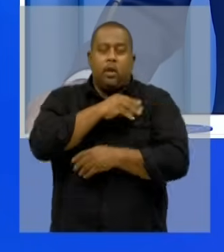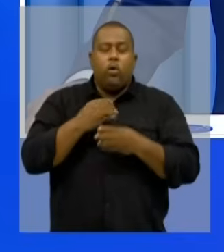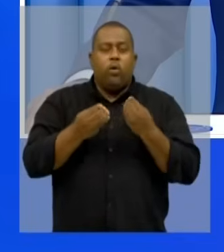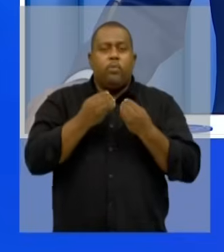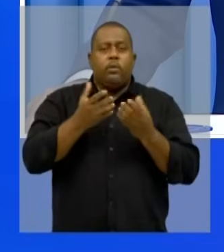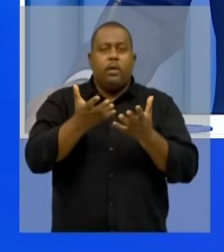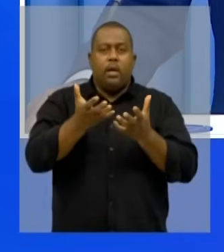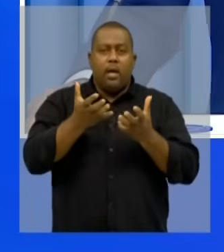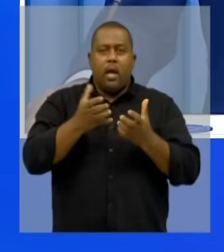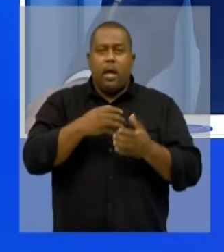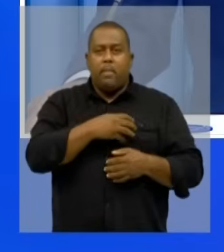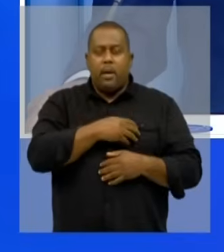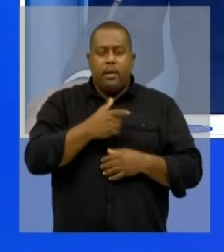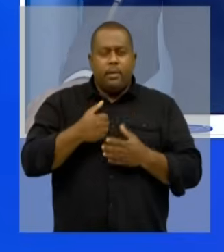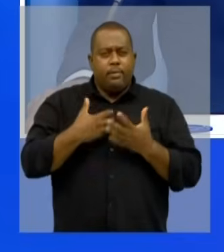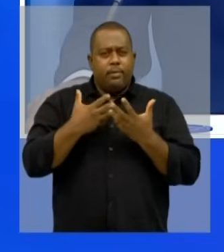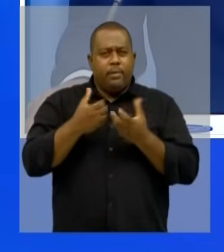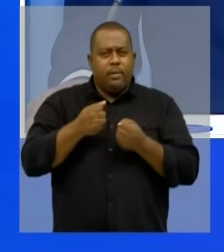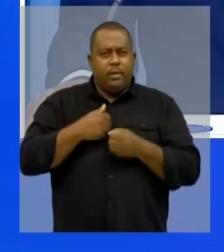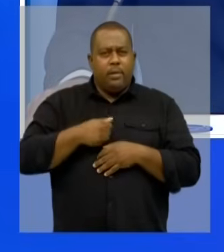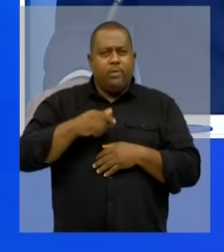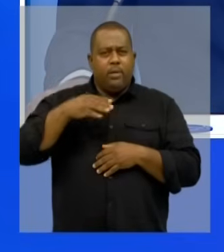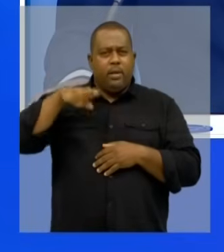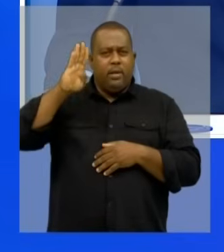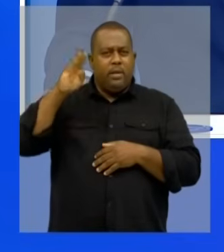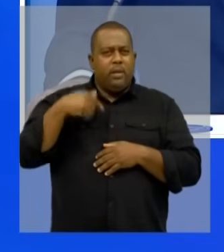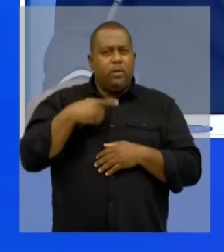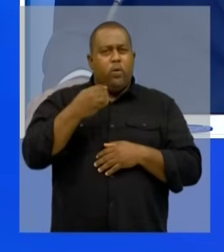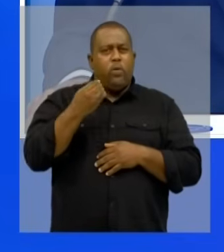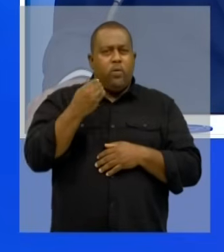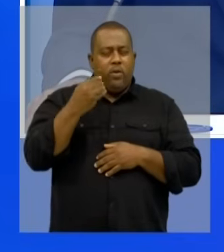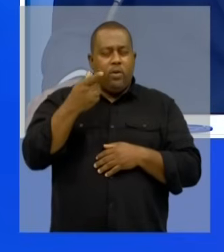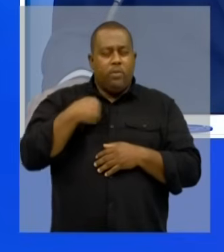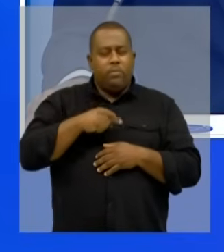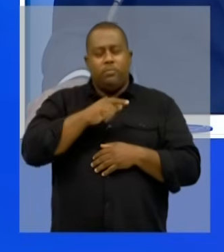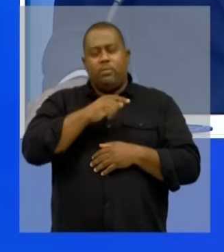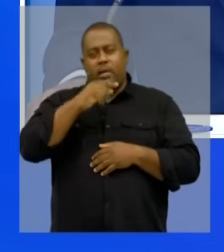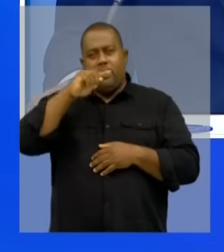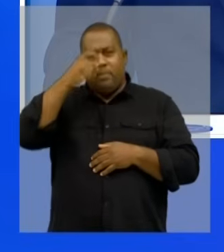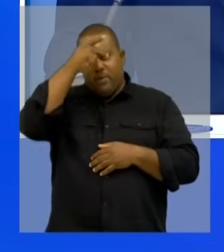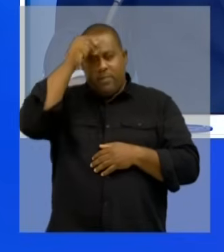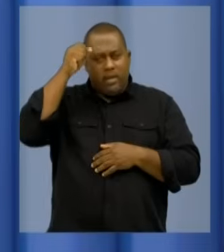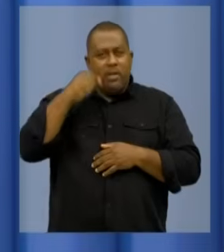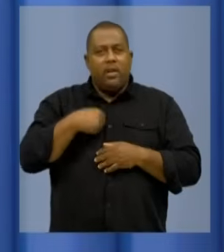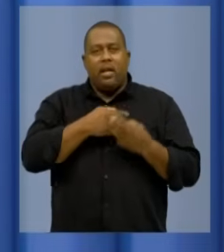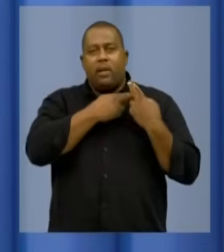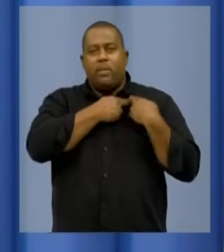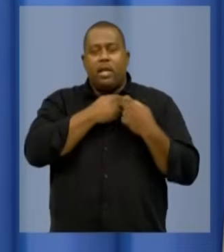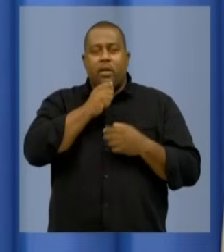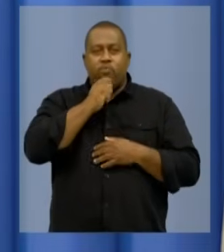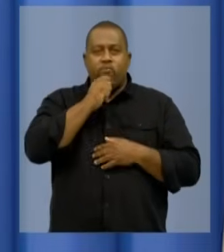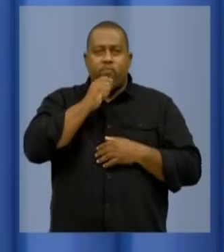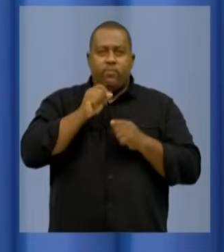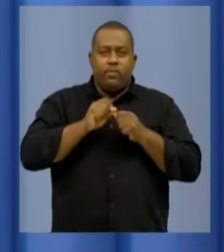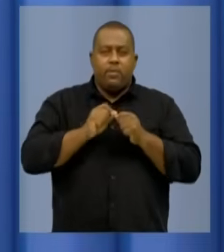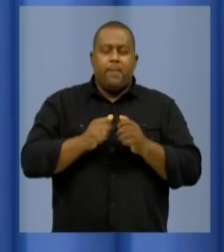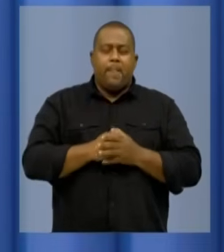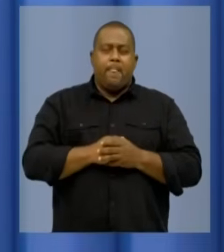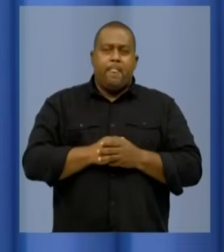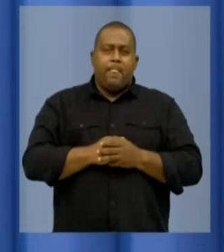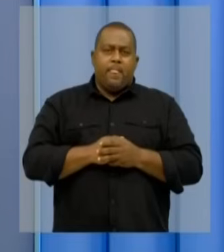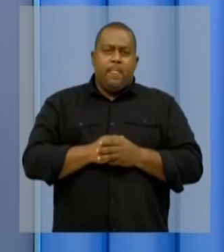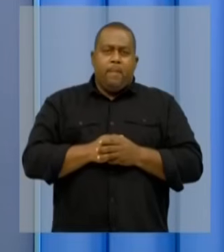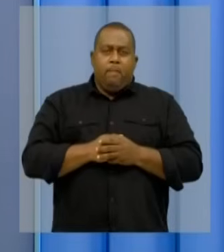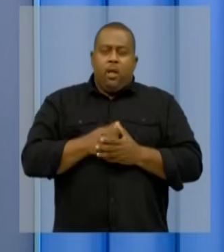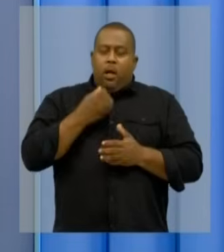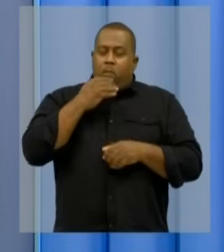acredite em um candidato com esse porte de gestor que não cumpriu suas obrigações? Candidato ACM, 2 minutos para sua resposta.